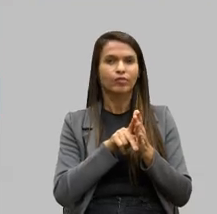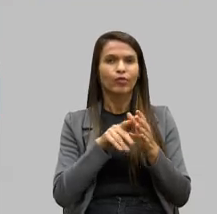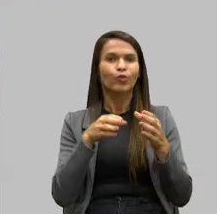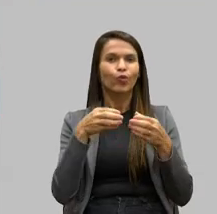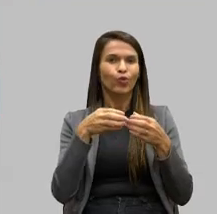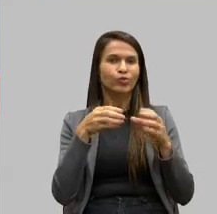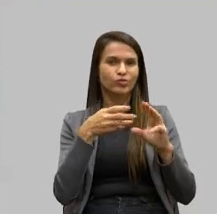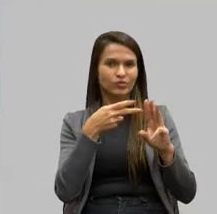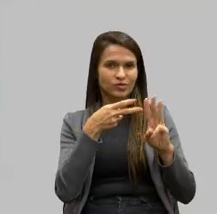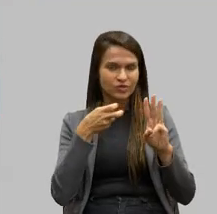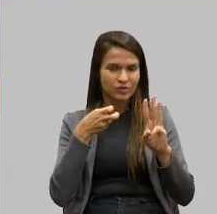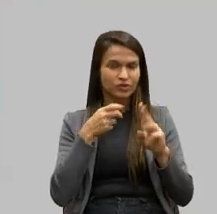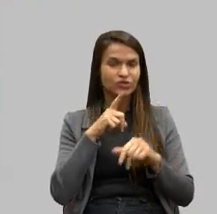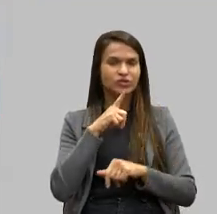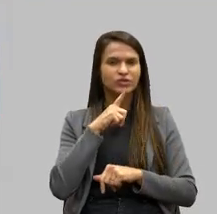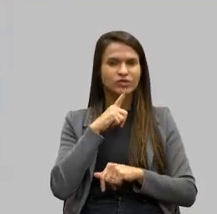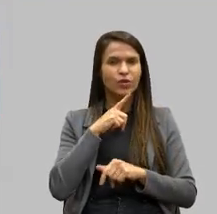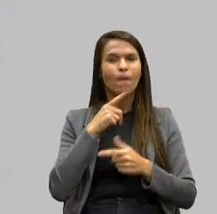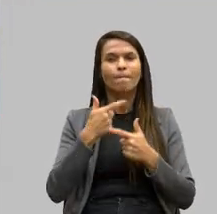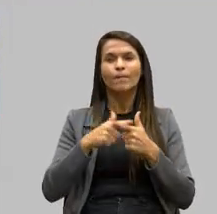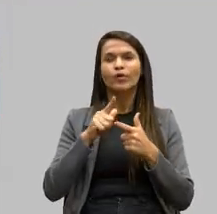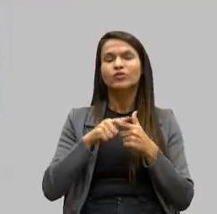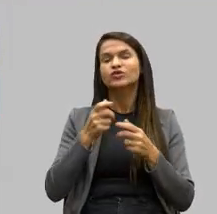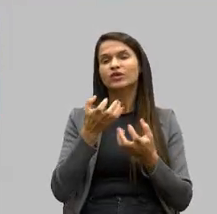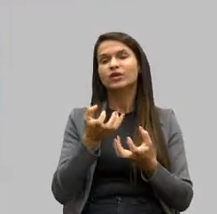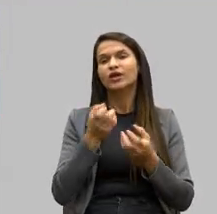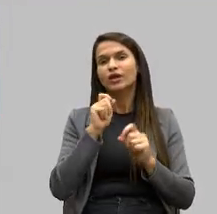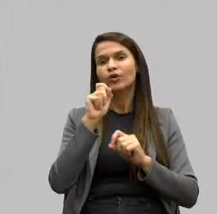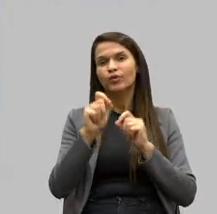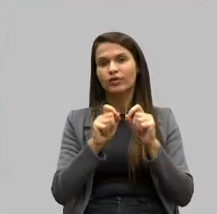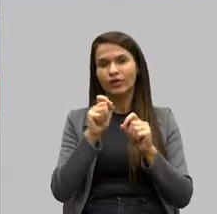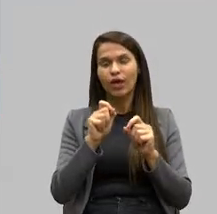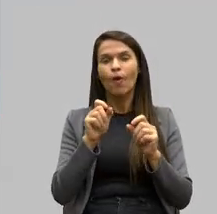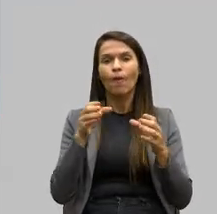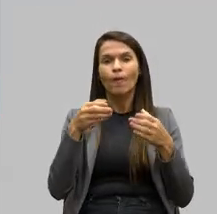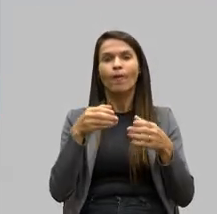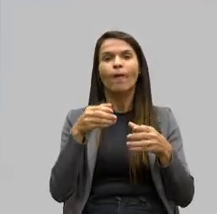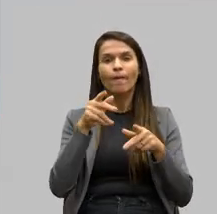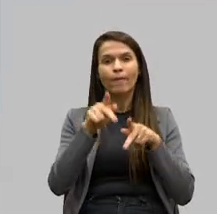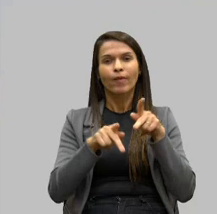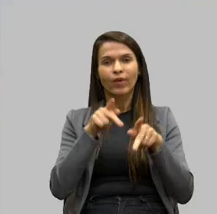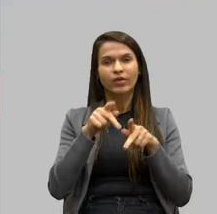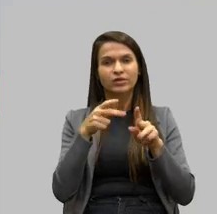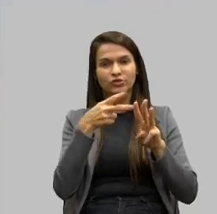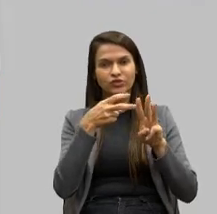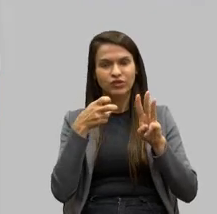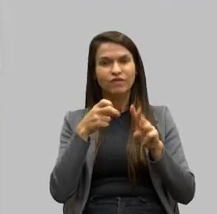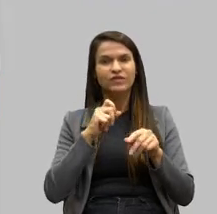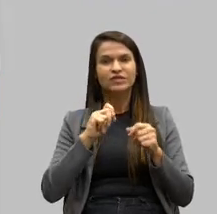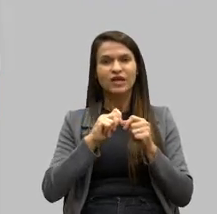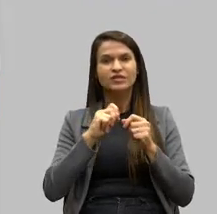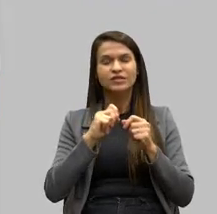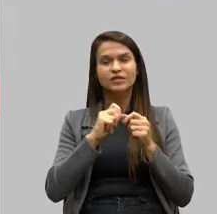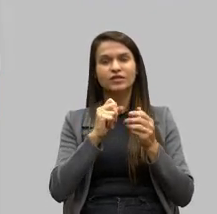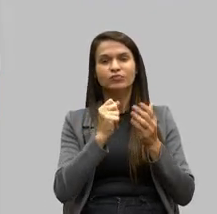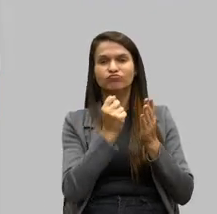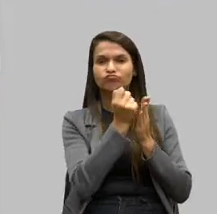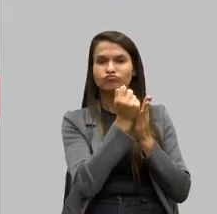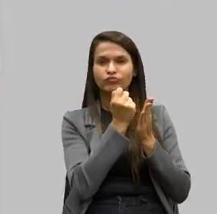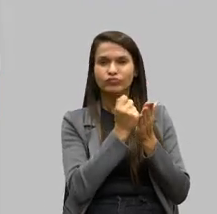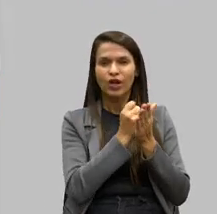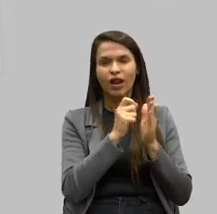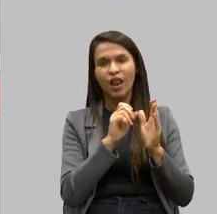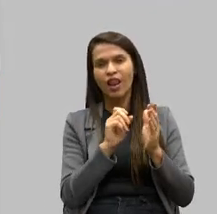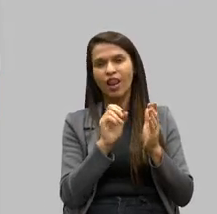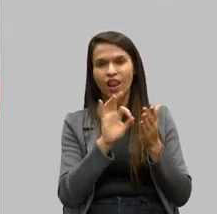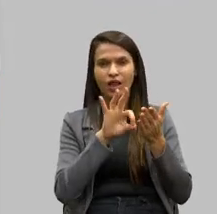porque nós tínhamos o problema de querer que a população indígena já fizesse licitação. Como? Que